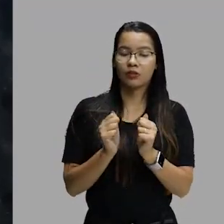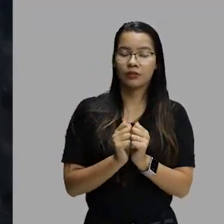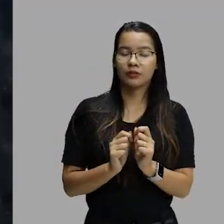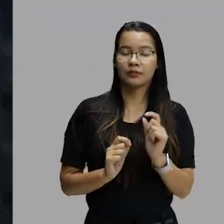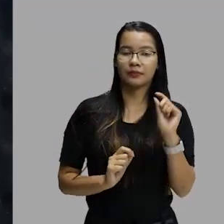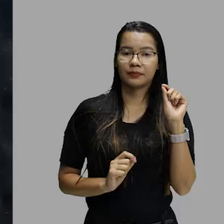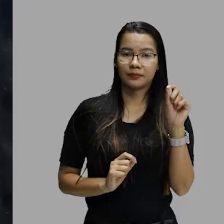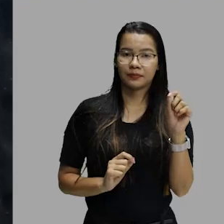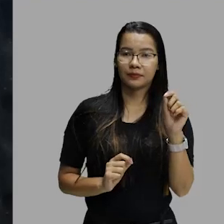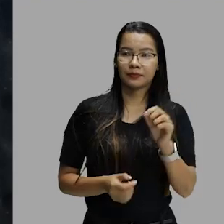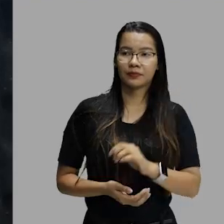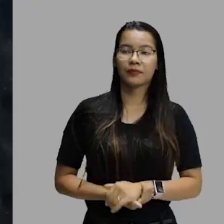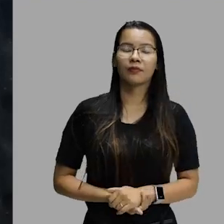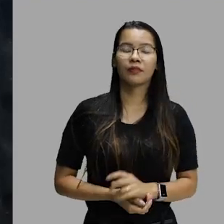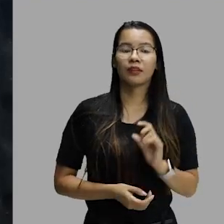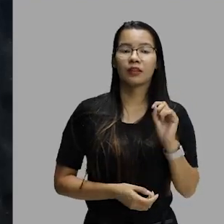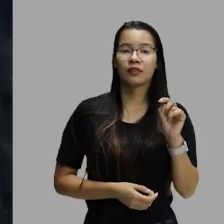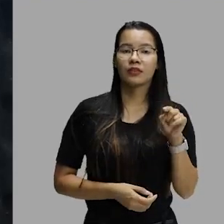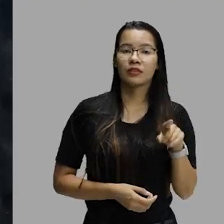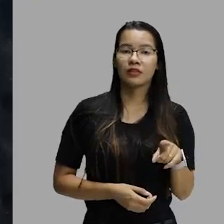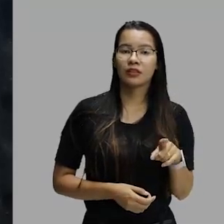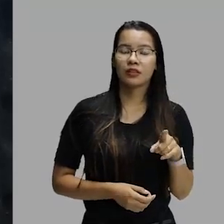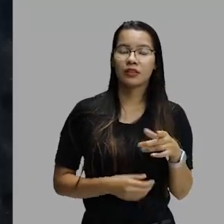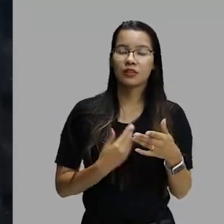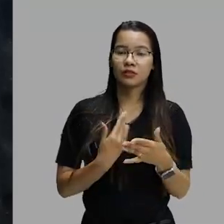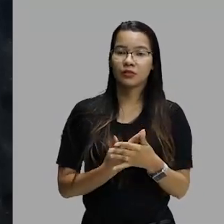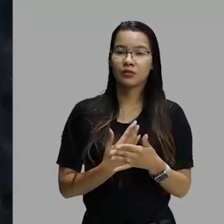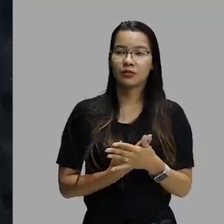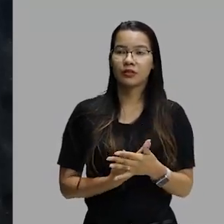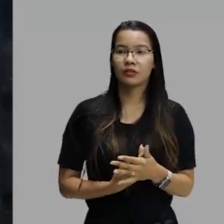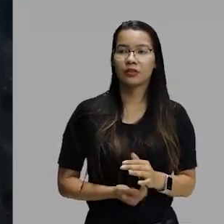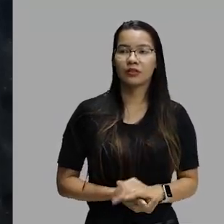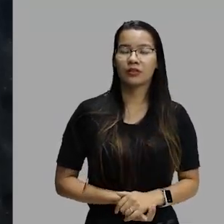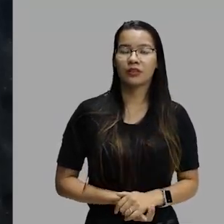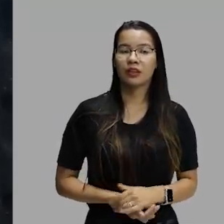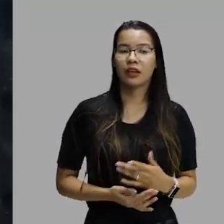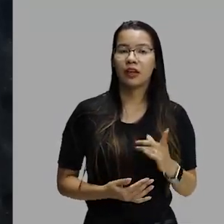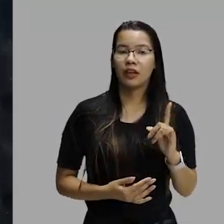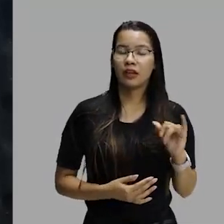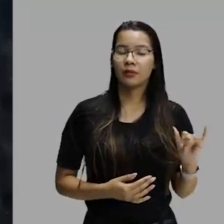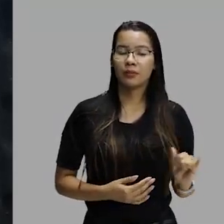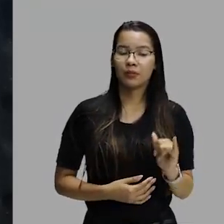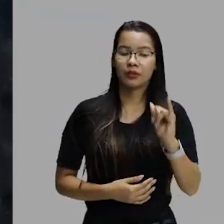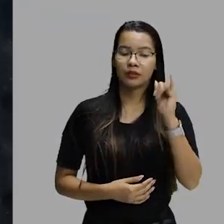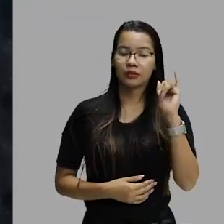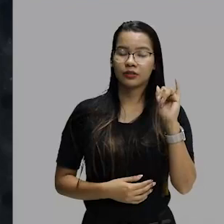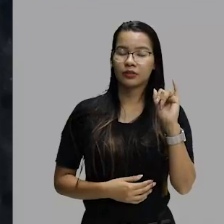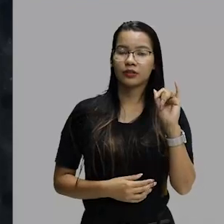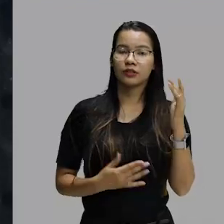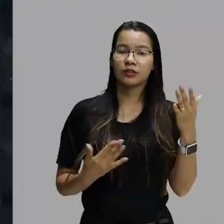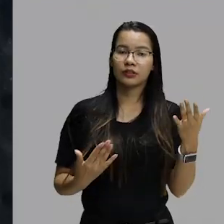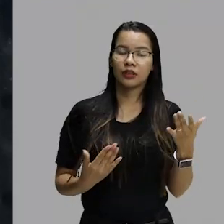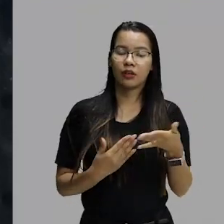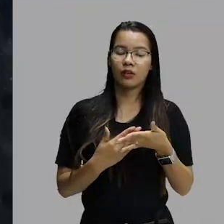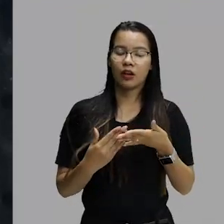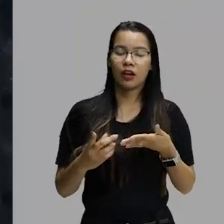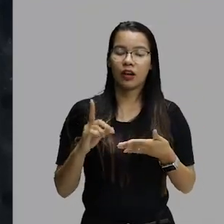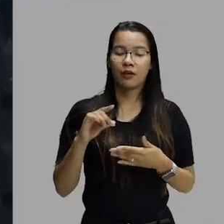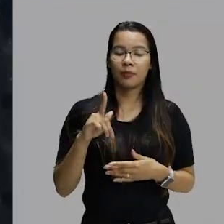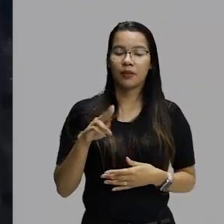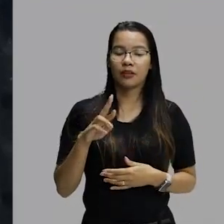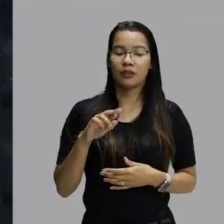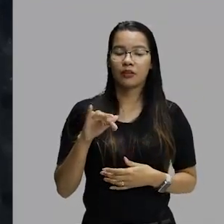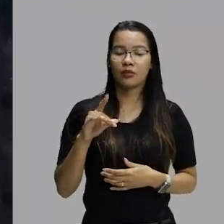né? Que vocês estudem ligado pelo que, é importante, vira um período